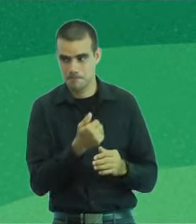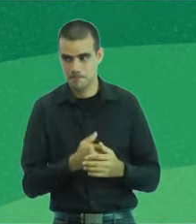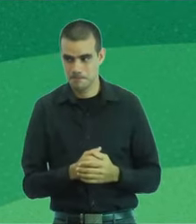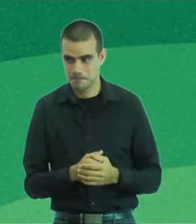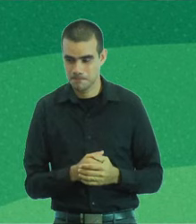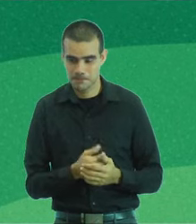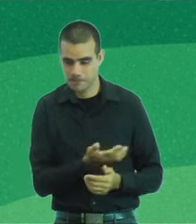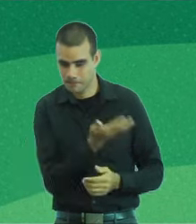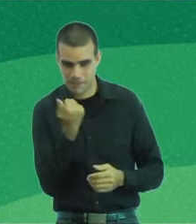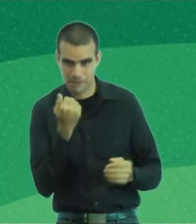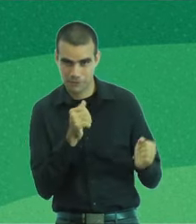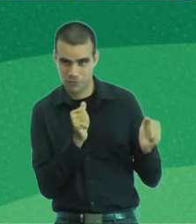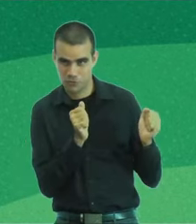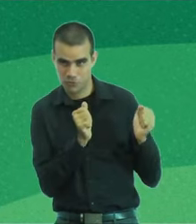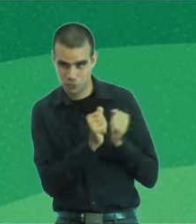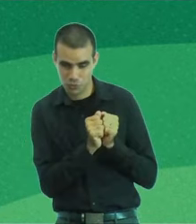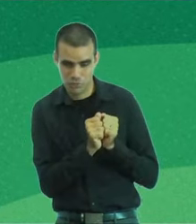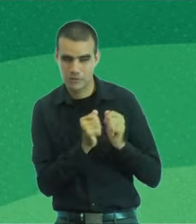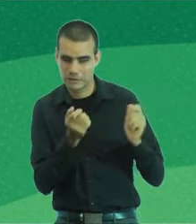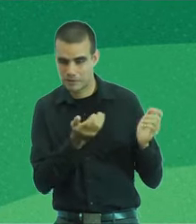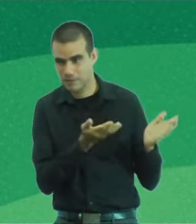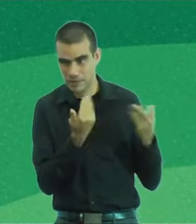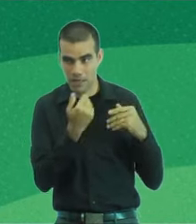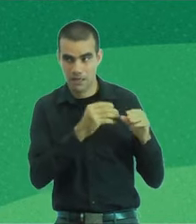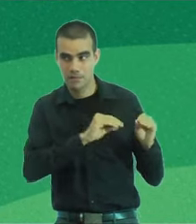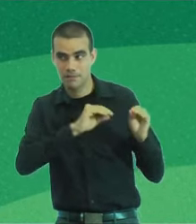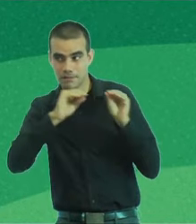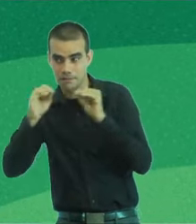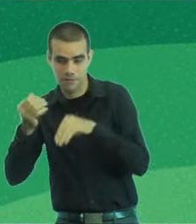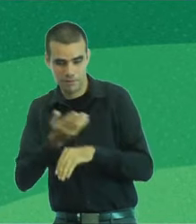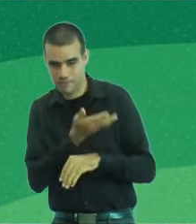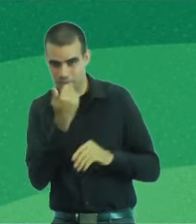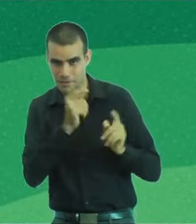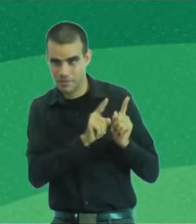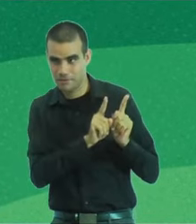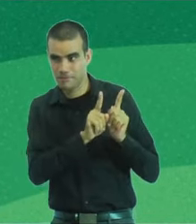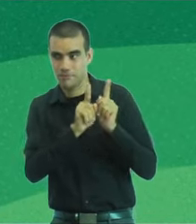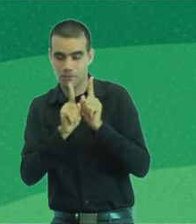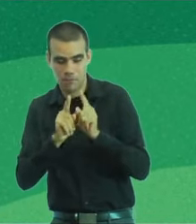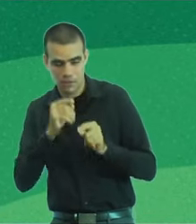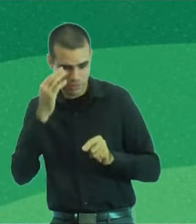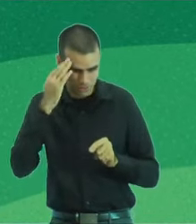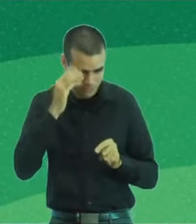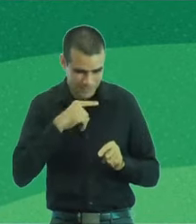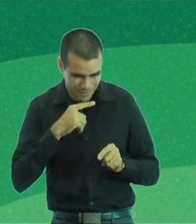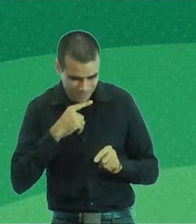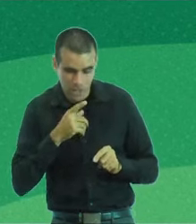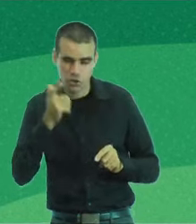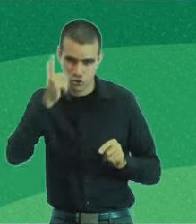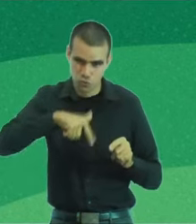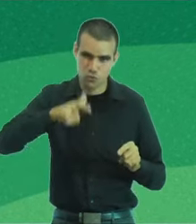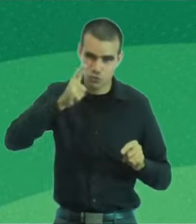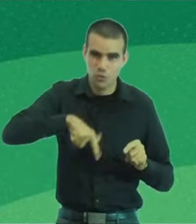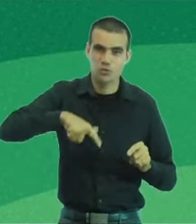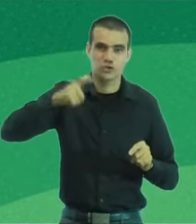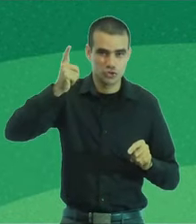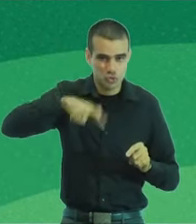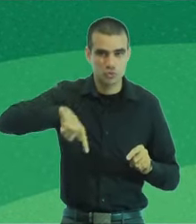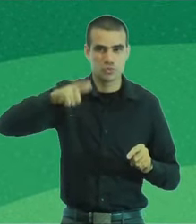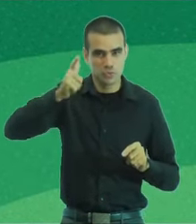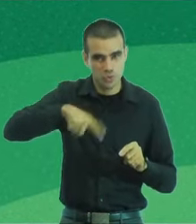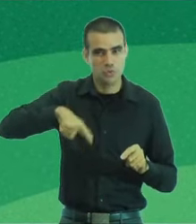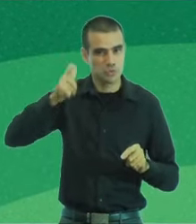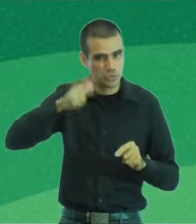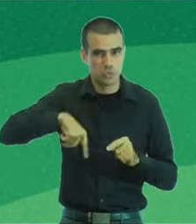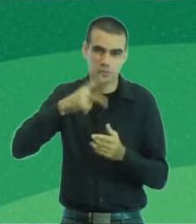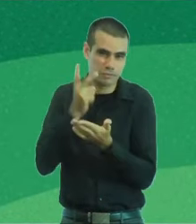vamos junto dá para chegar do outro lado o que que você não entendeu beleza vamos de novo e vamos de novo e vamos de novo em